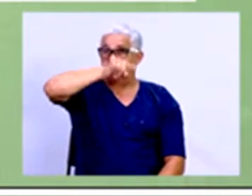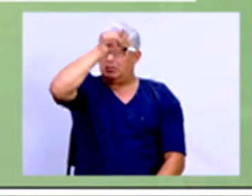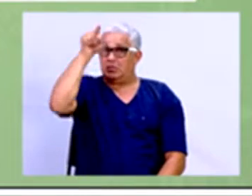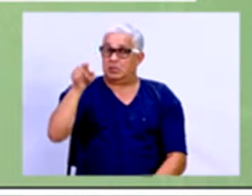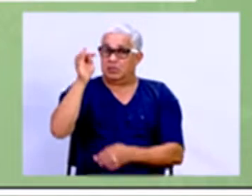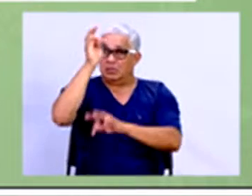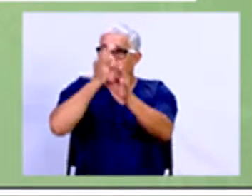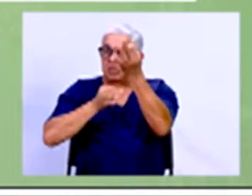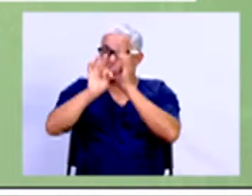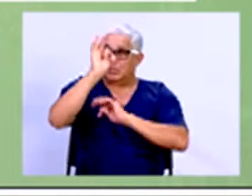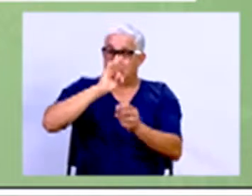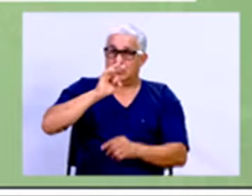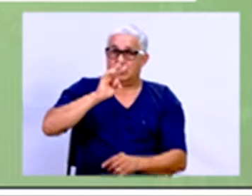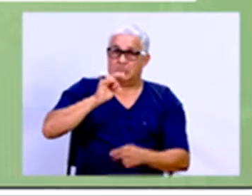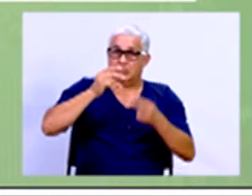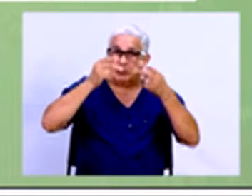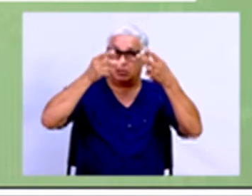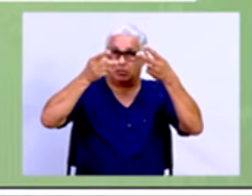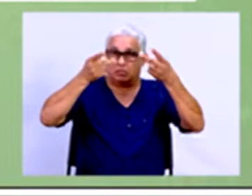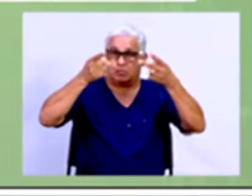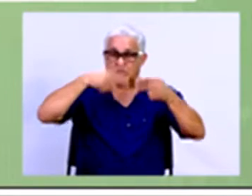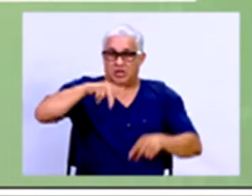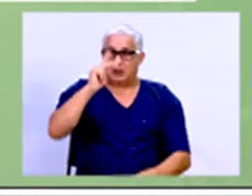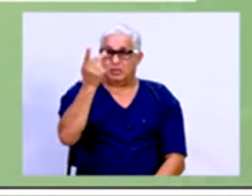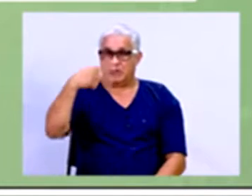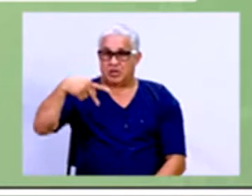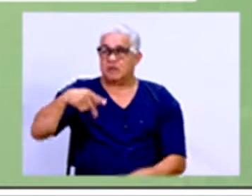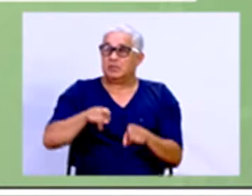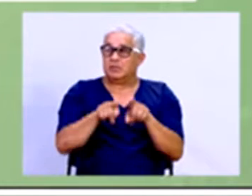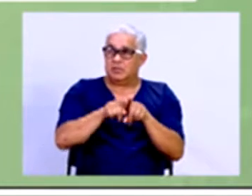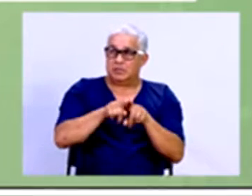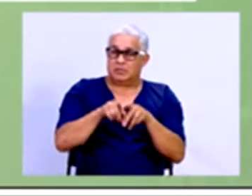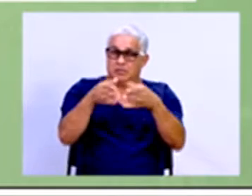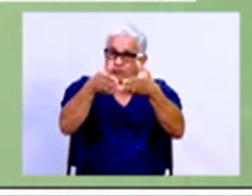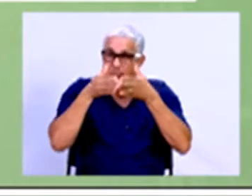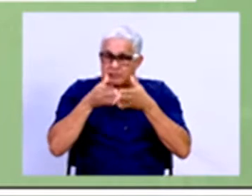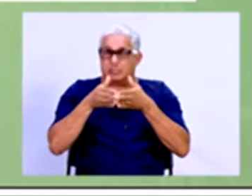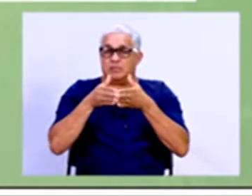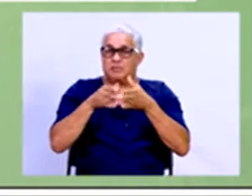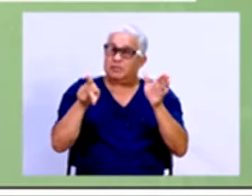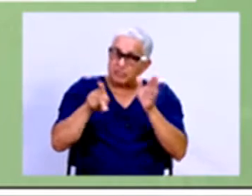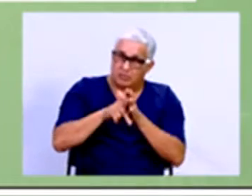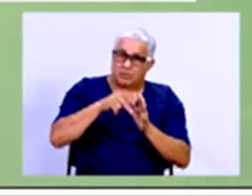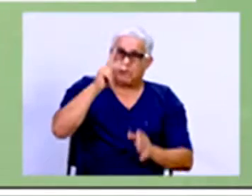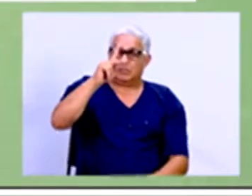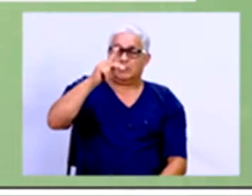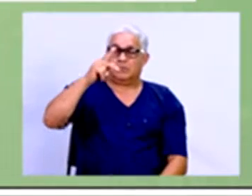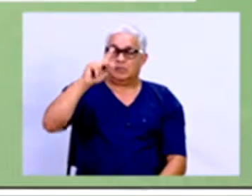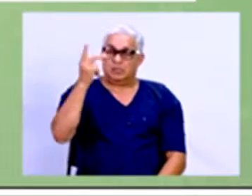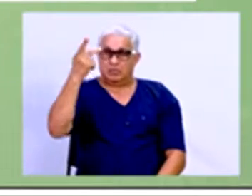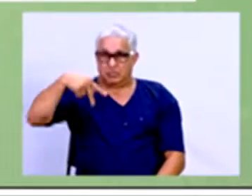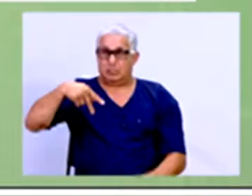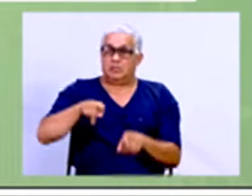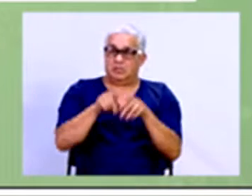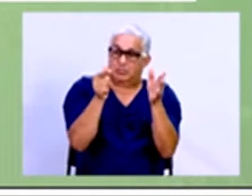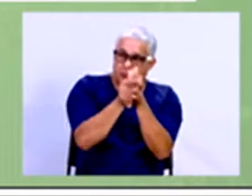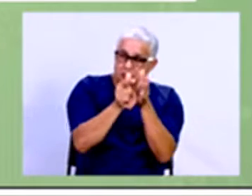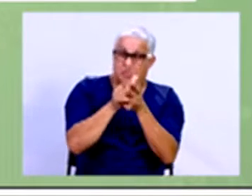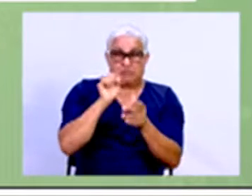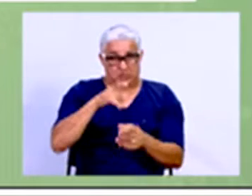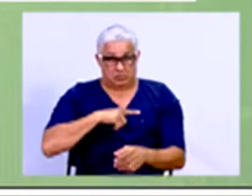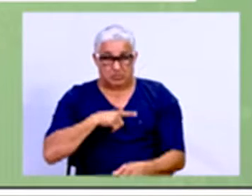tecnologia PHP, ele faz requisição nos módulos do PHP, que são as nossas páginas. Caso